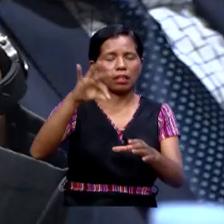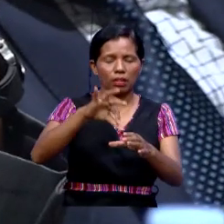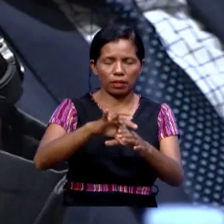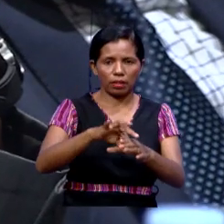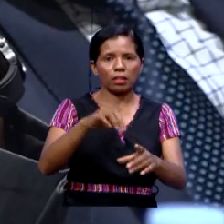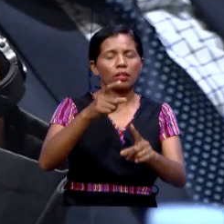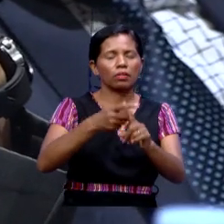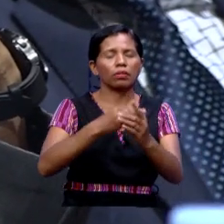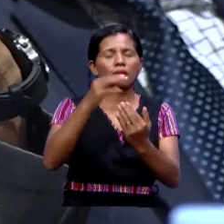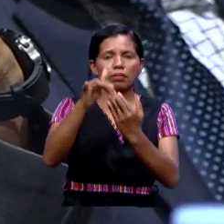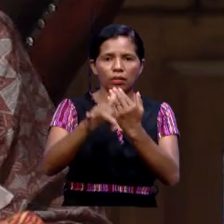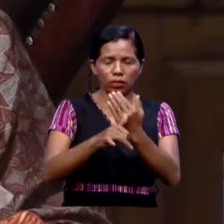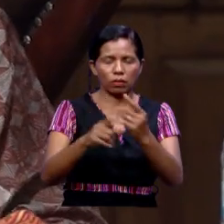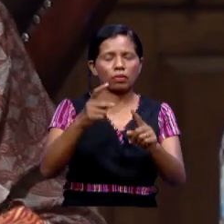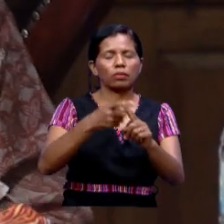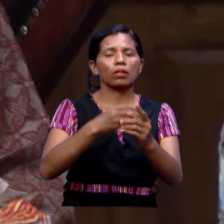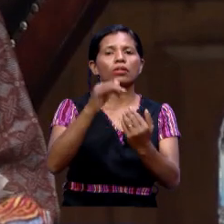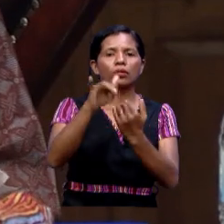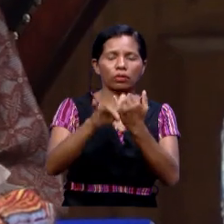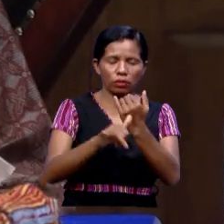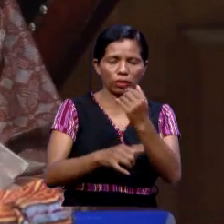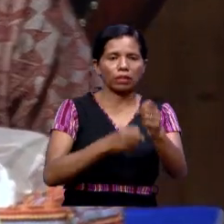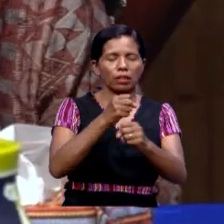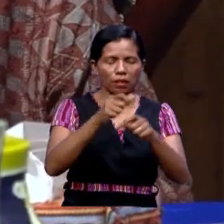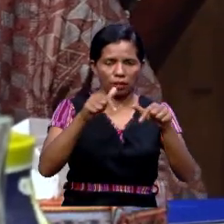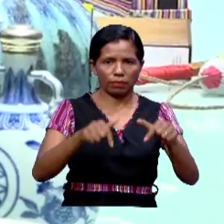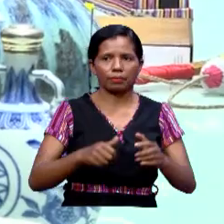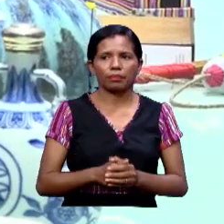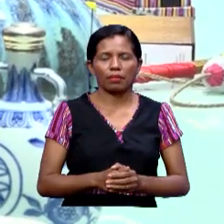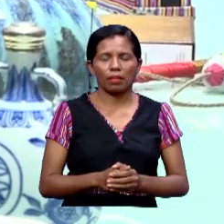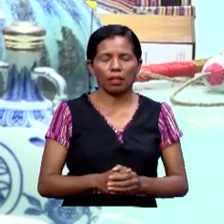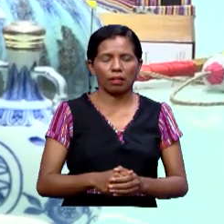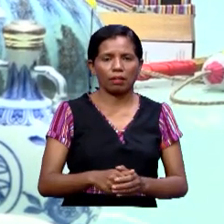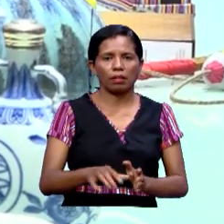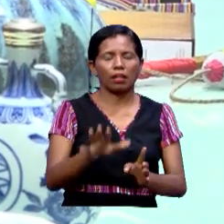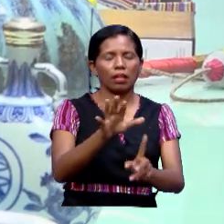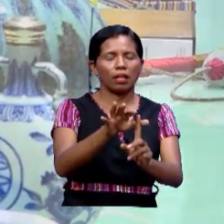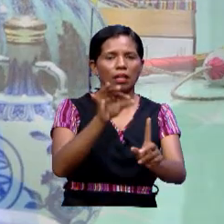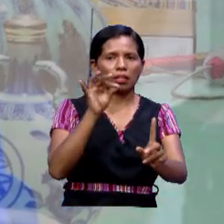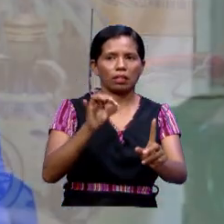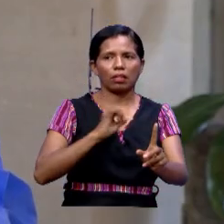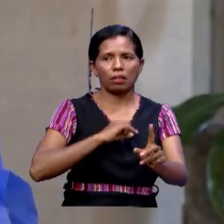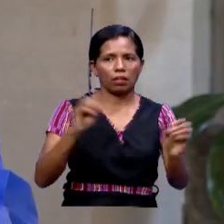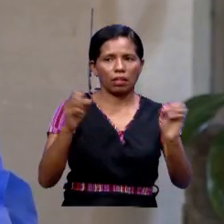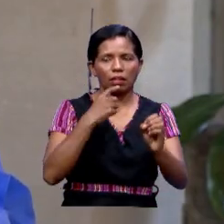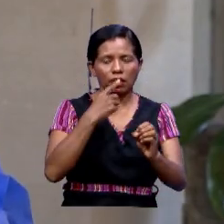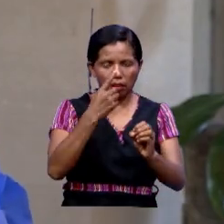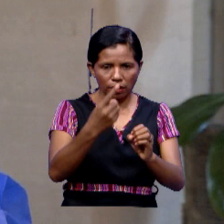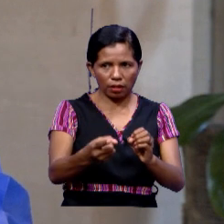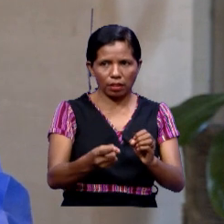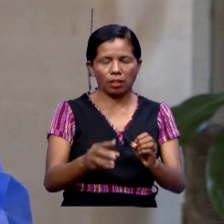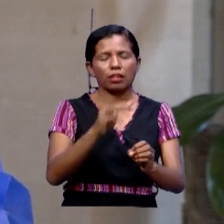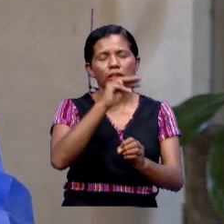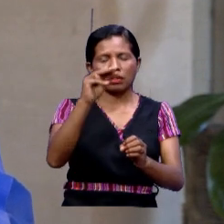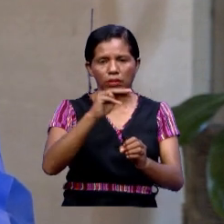iha fulan maio ou fulan junho tinangne. Ele santo acontece em maio, ao latete de né, ao tete de